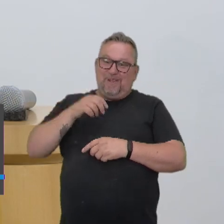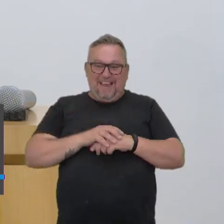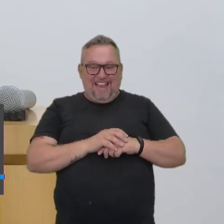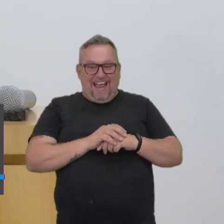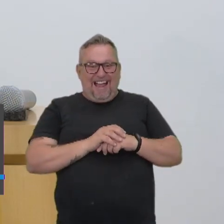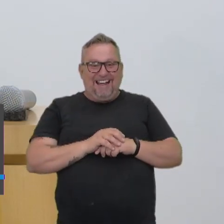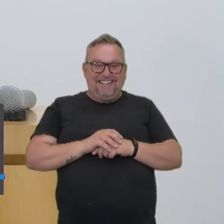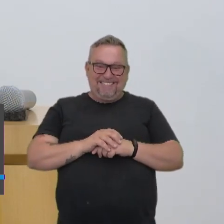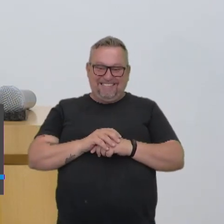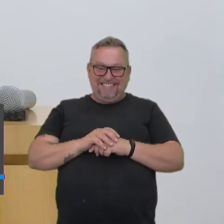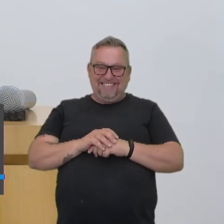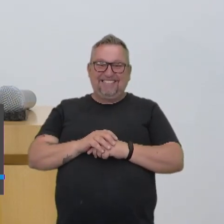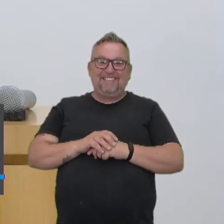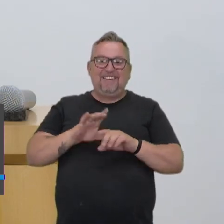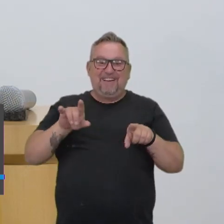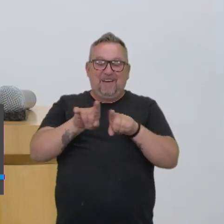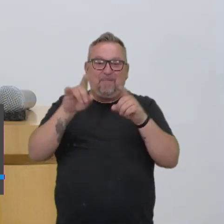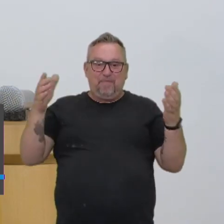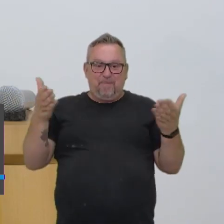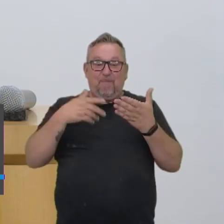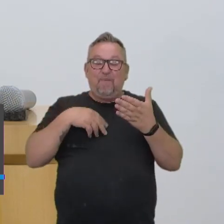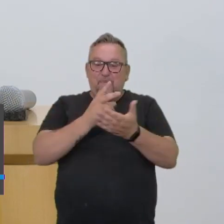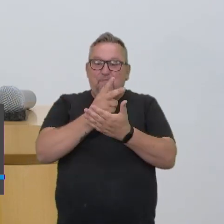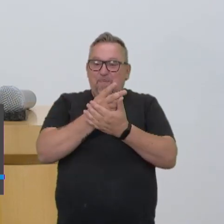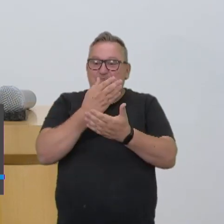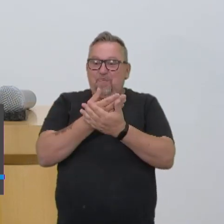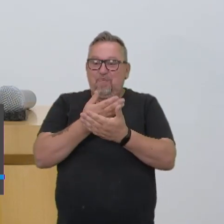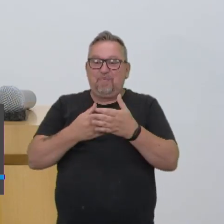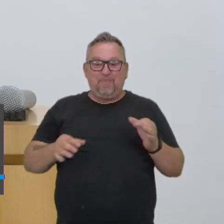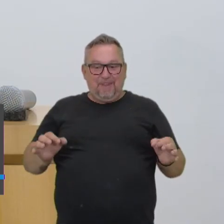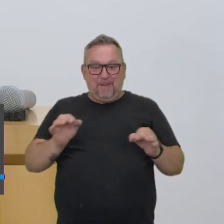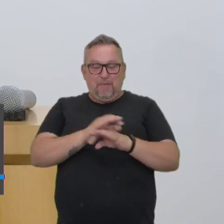Lindos, maravilhosos. E agora a gente pode continuar nossa aula, fechou.